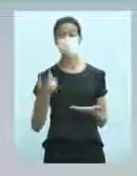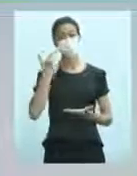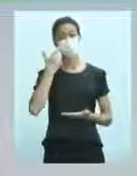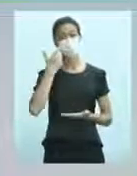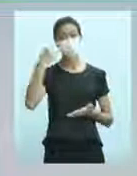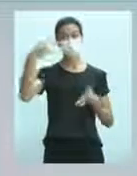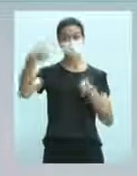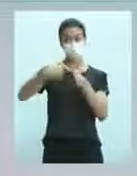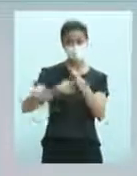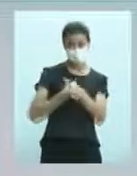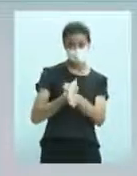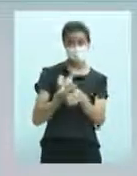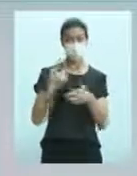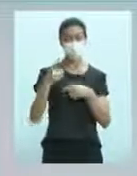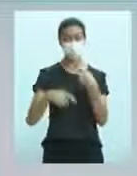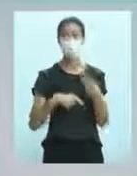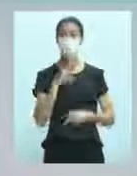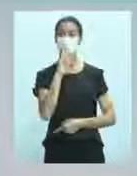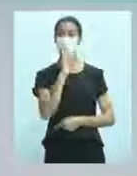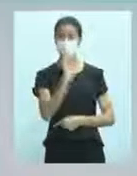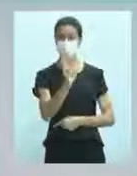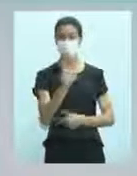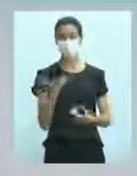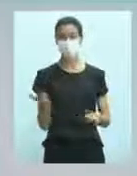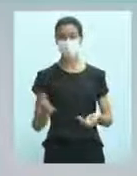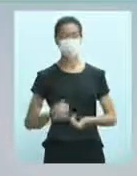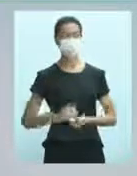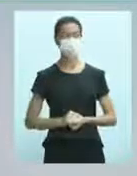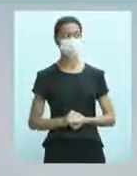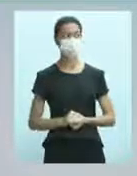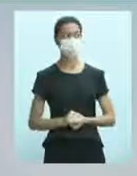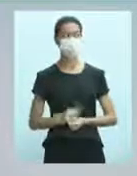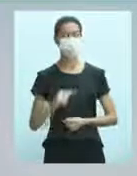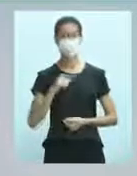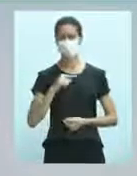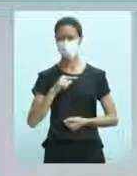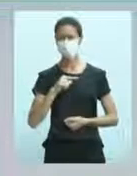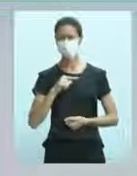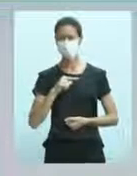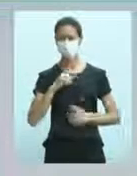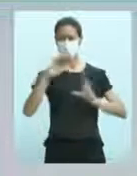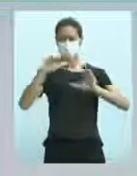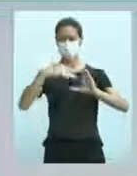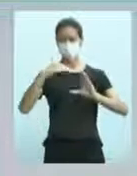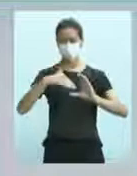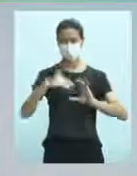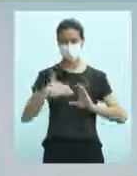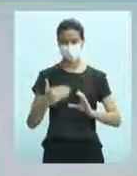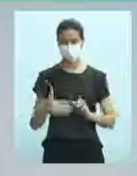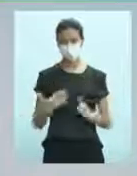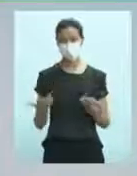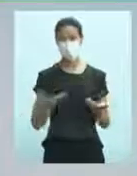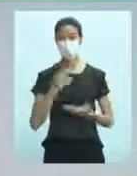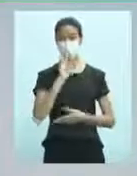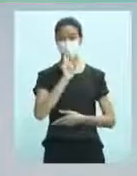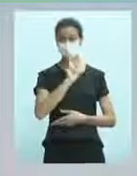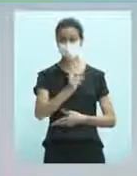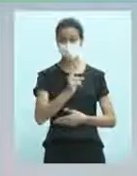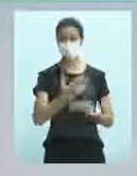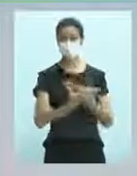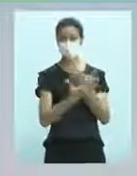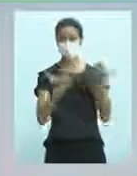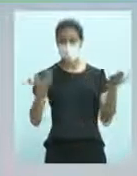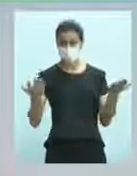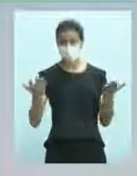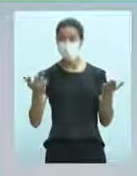agora a responder a questionamentos que nos tragam para que a